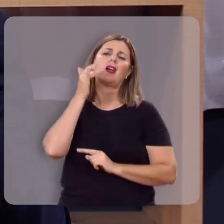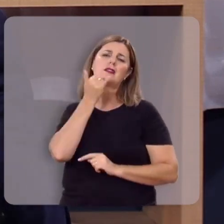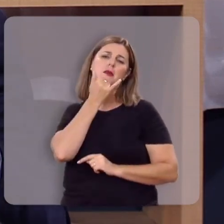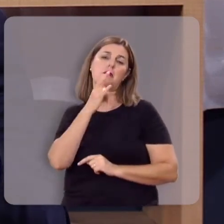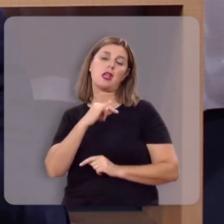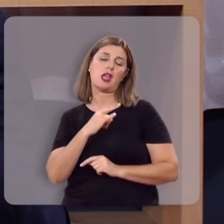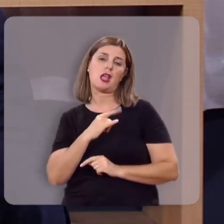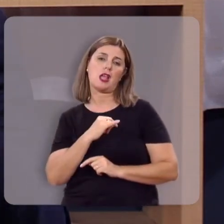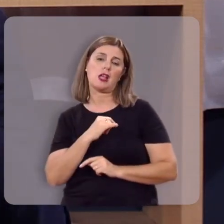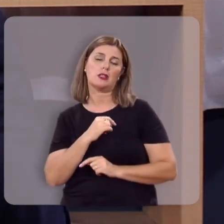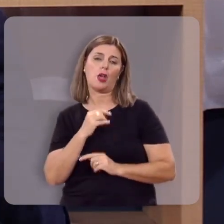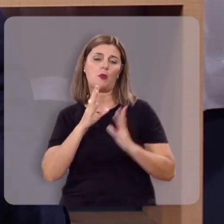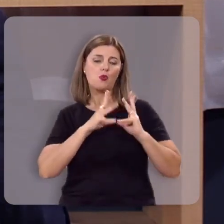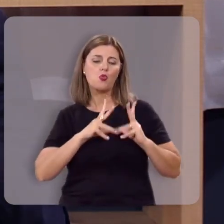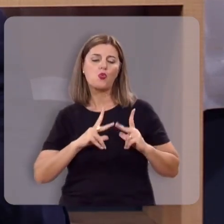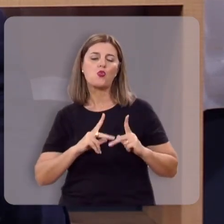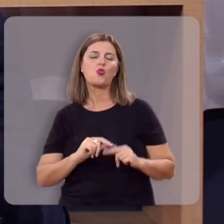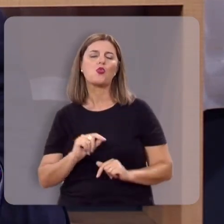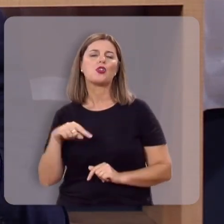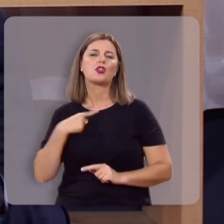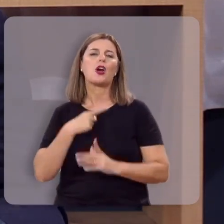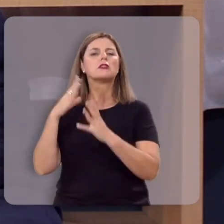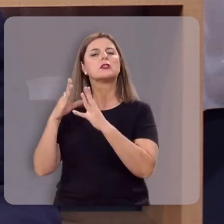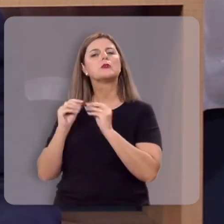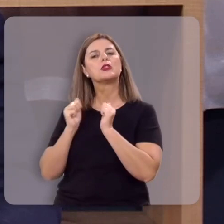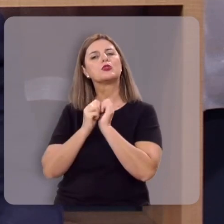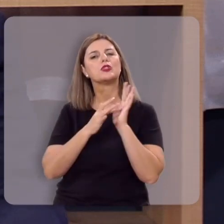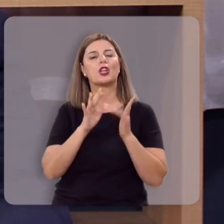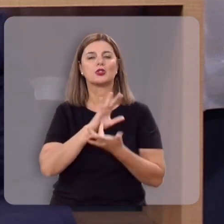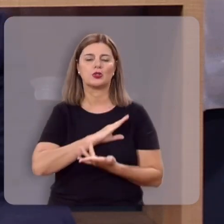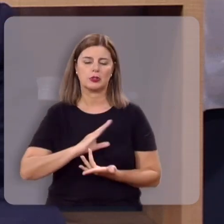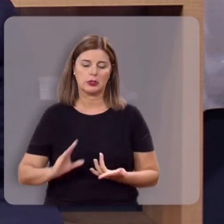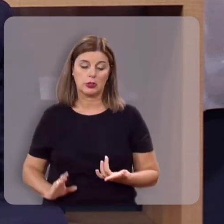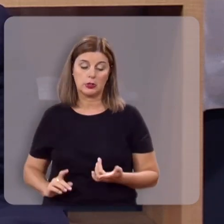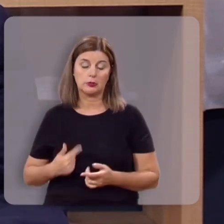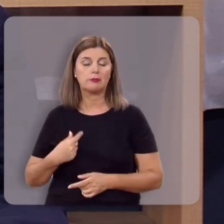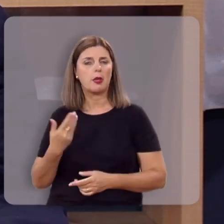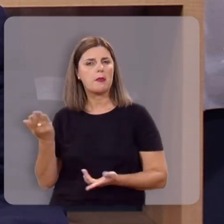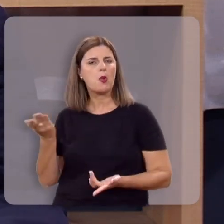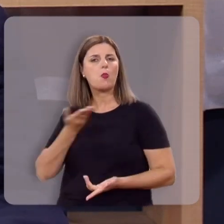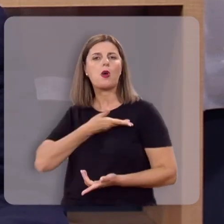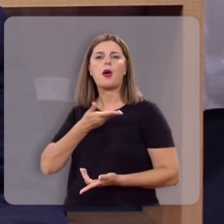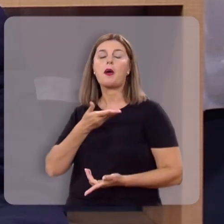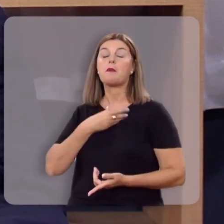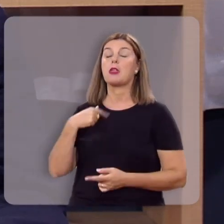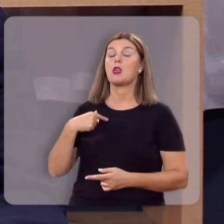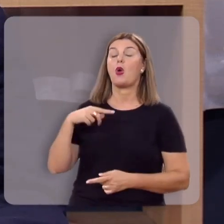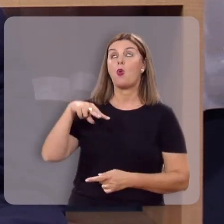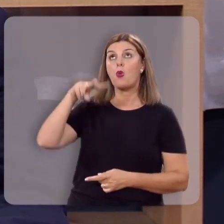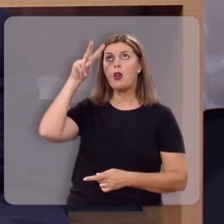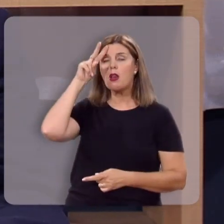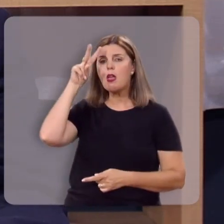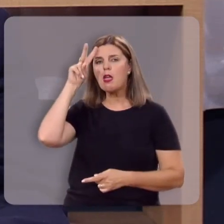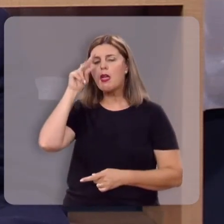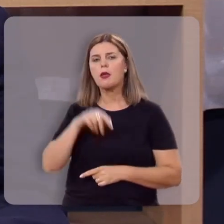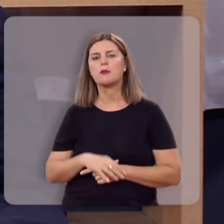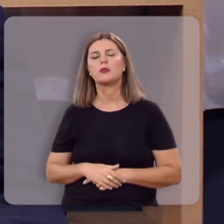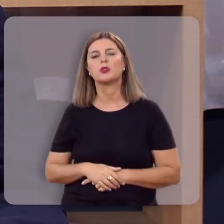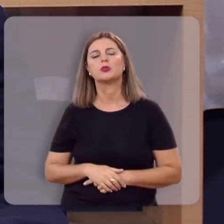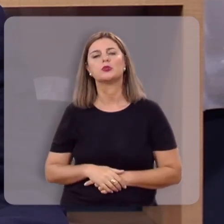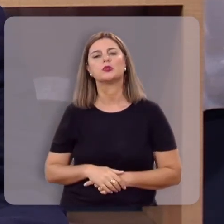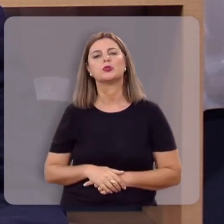no perdão e na purificação que nós recebemos em Jesus. E meu amigo reverendo Rodrigo, eu me lembro de uma